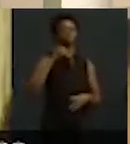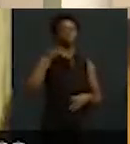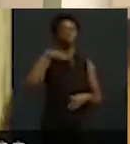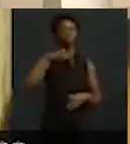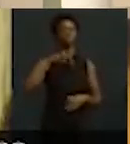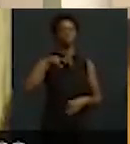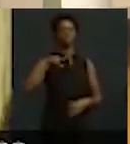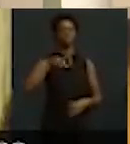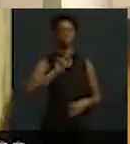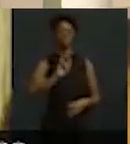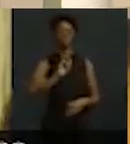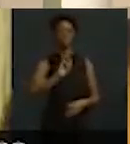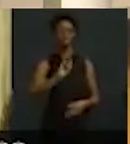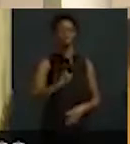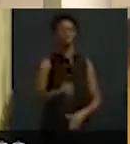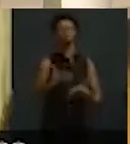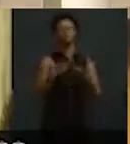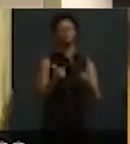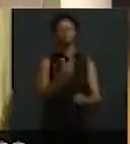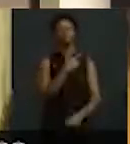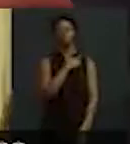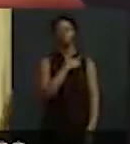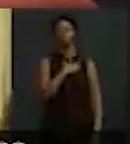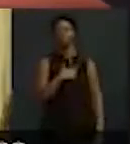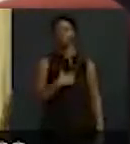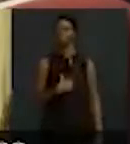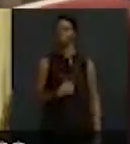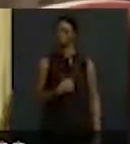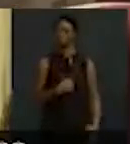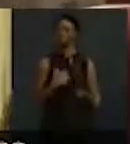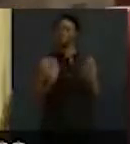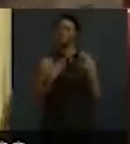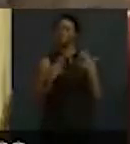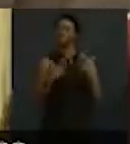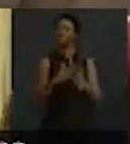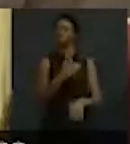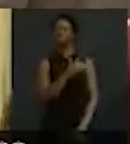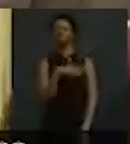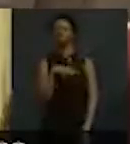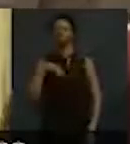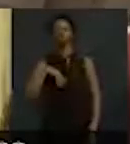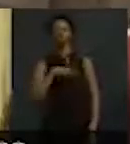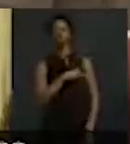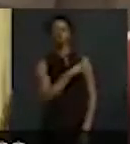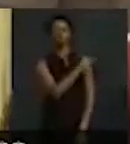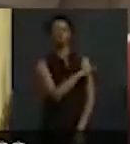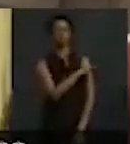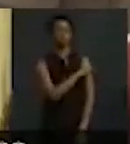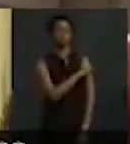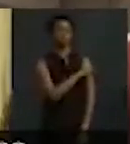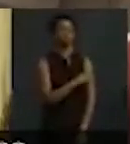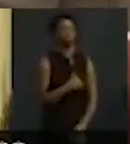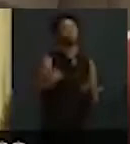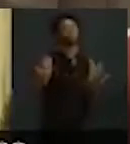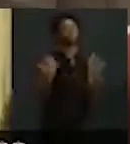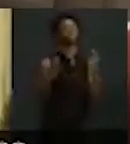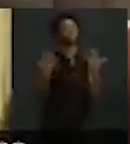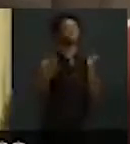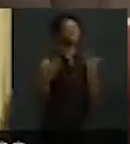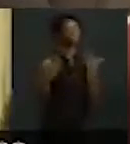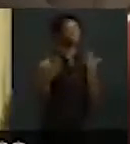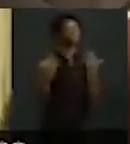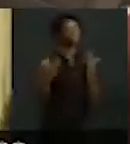Patrícia Cerruti Lisboa, para receber o colar do mérito do Ministério Público do Estado do Rio de Janeiro.